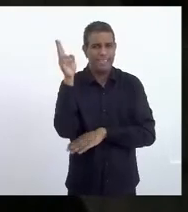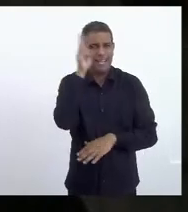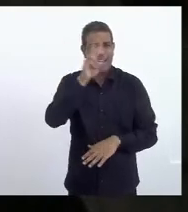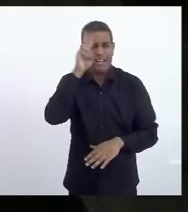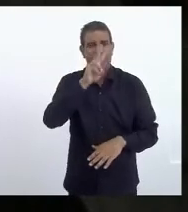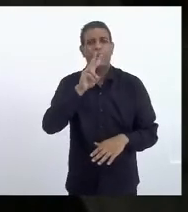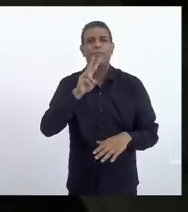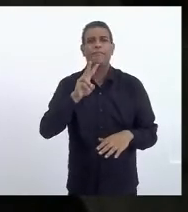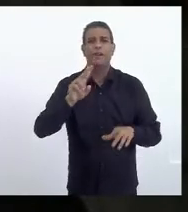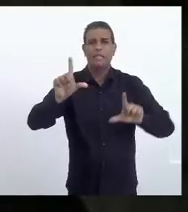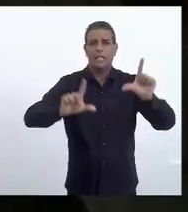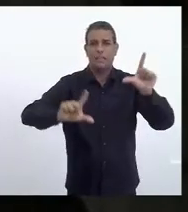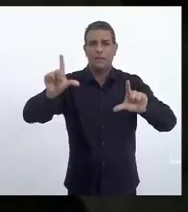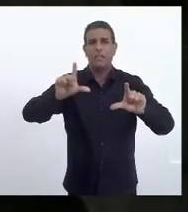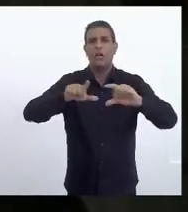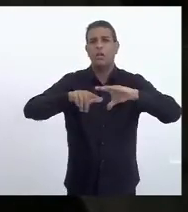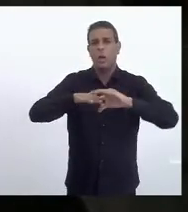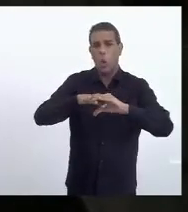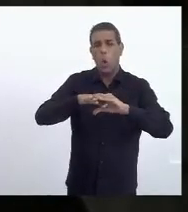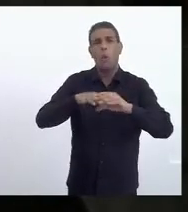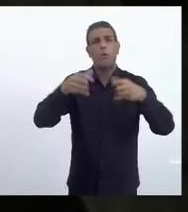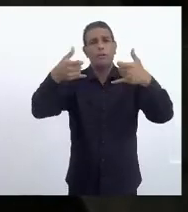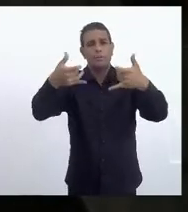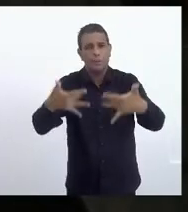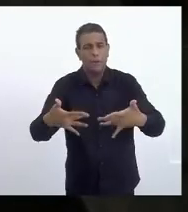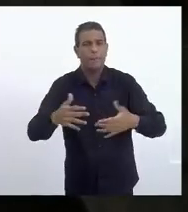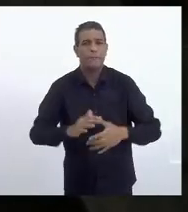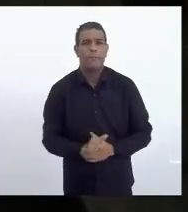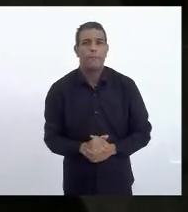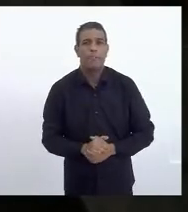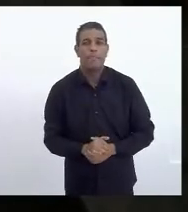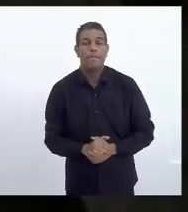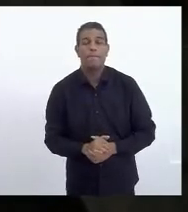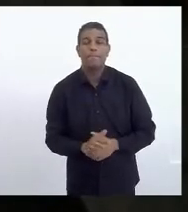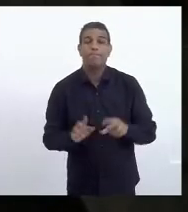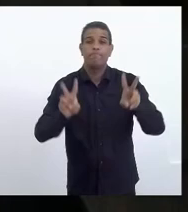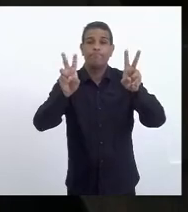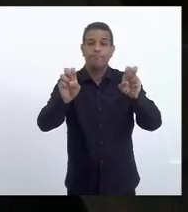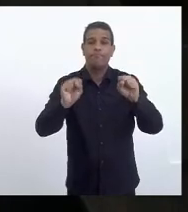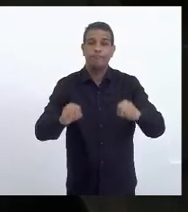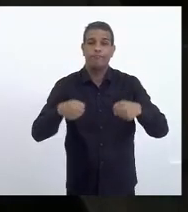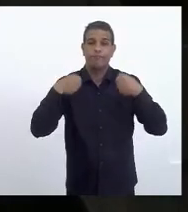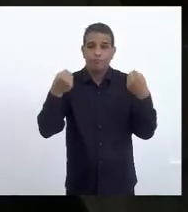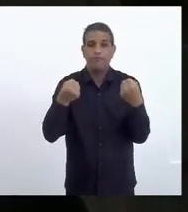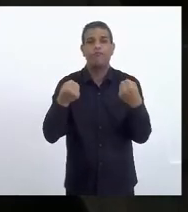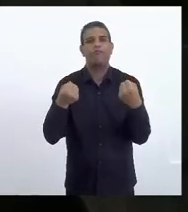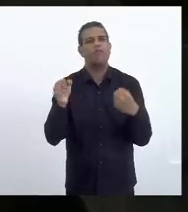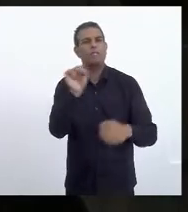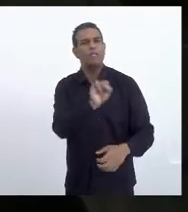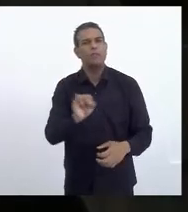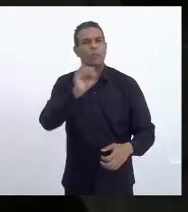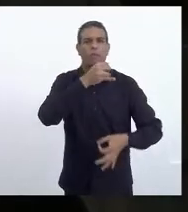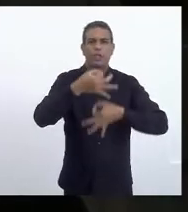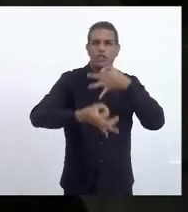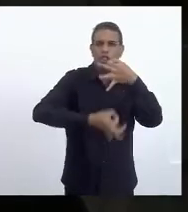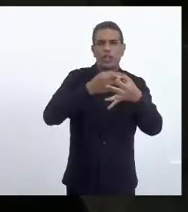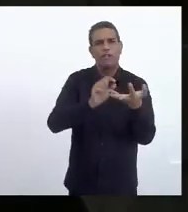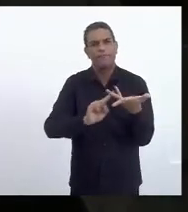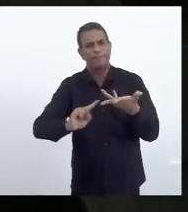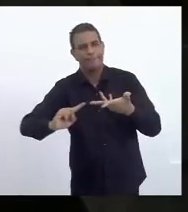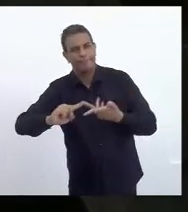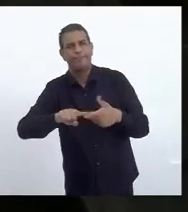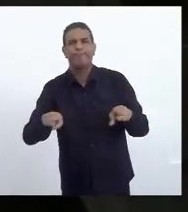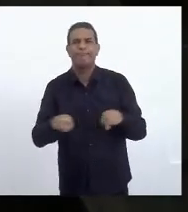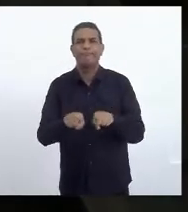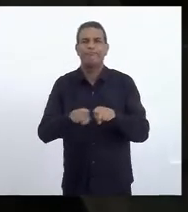da GloboNews o que faz assim uma assumir posicionamentos muito nosso críticos né